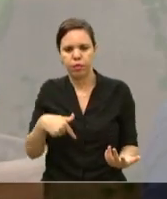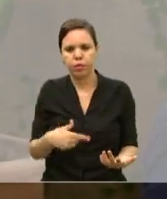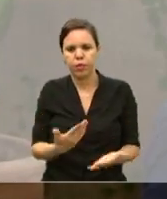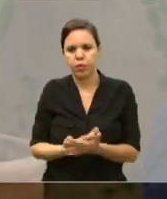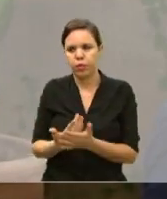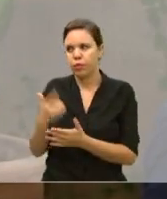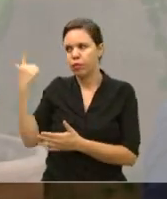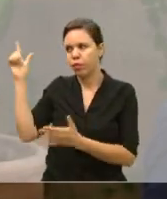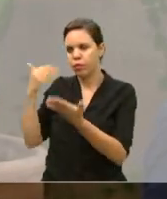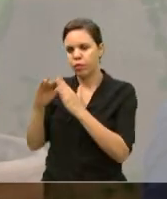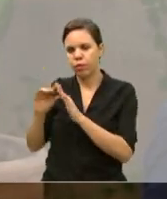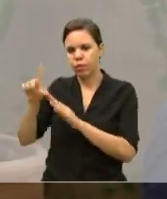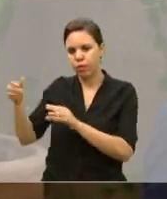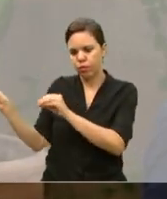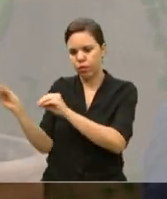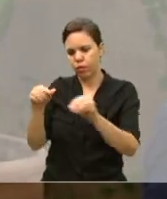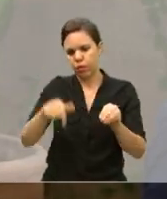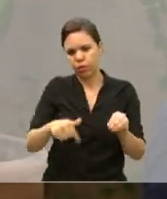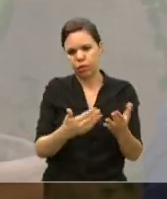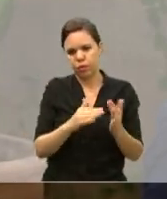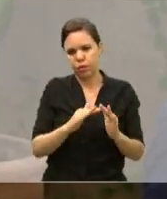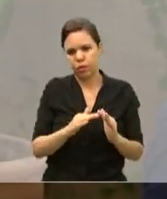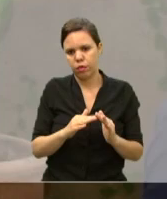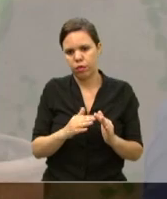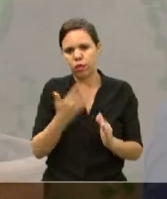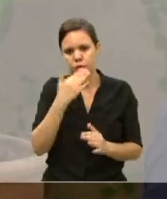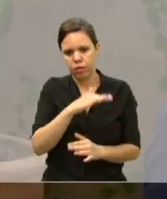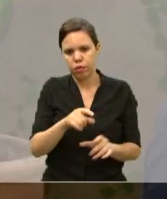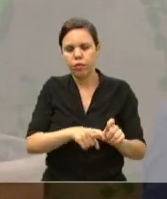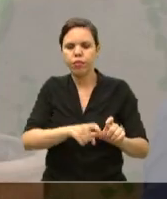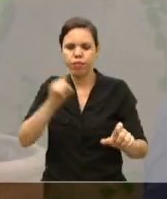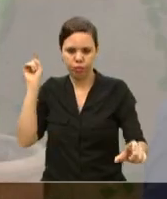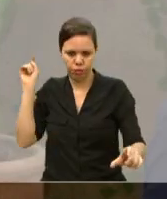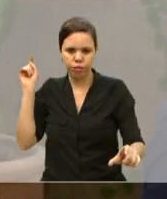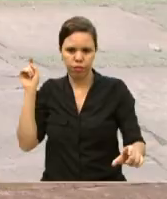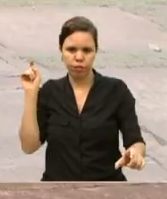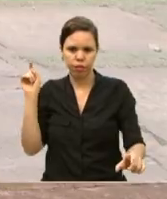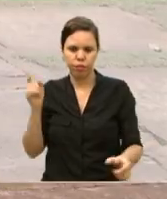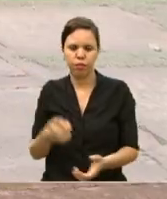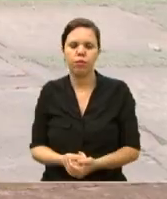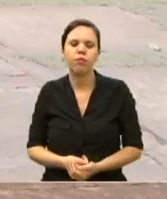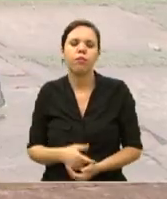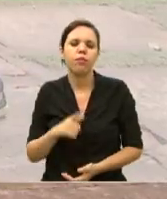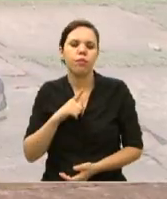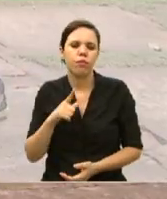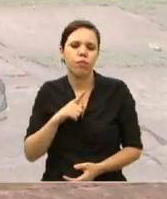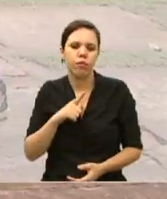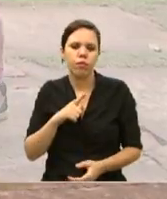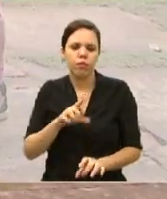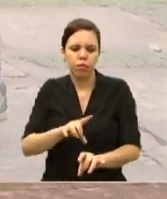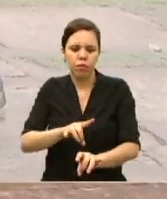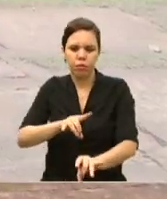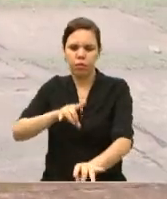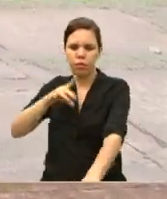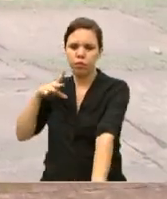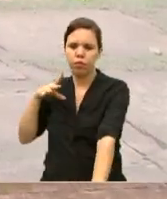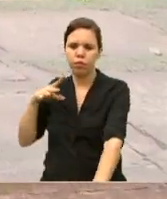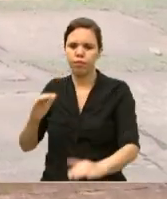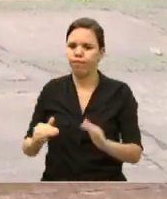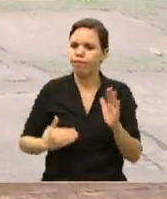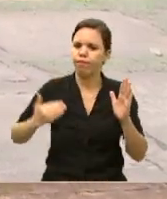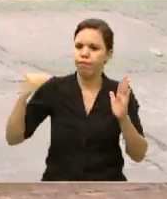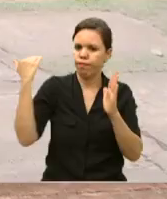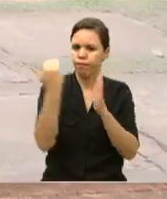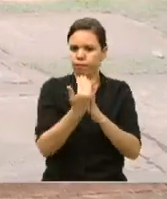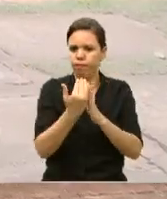visão mais ampla. Porque ela já praticou isso. Porque ela já praticou. Essa observação. Exatamente. E assim, a